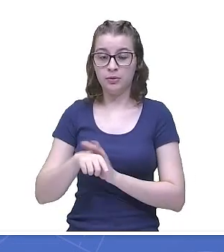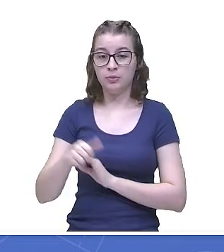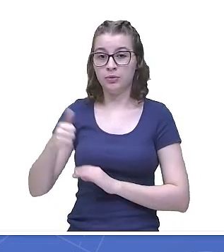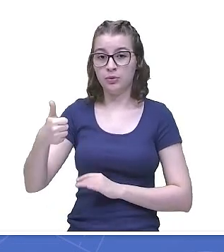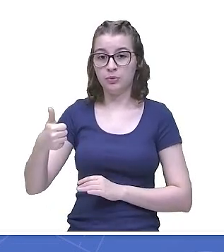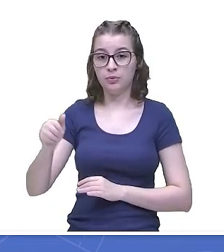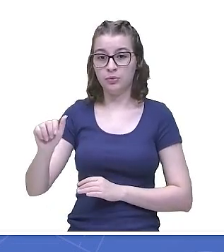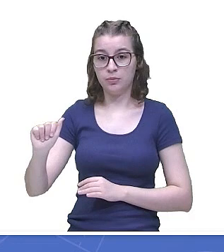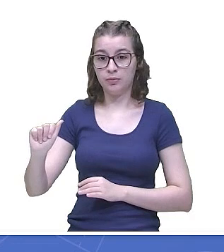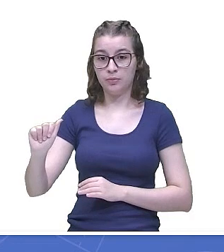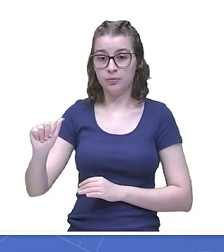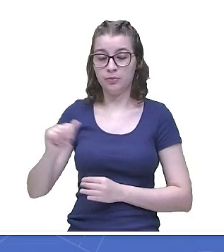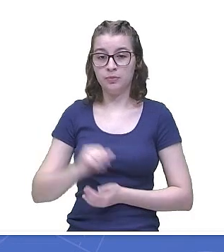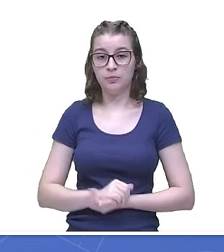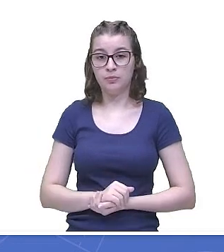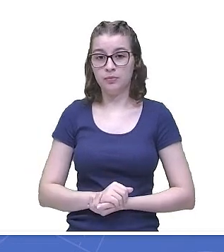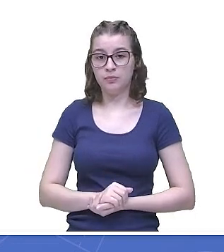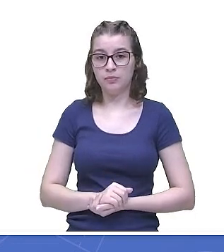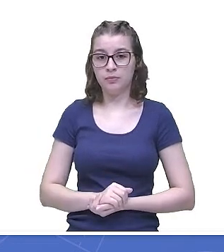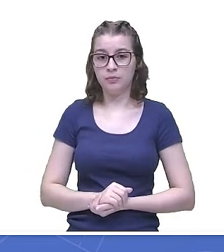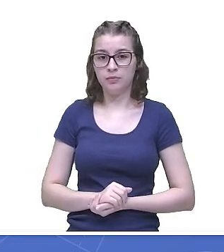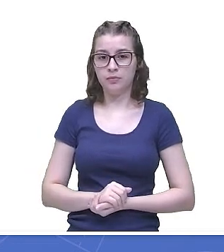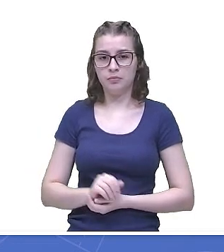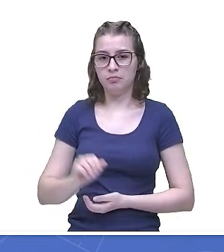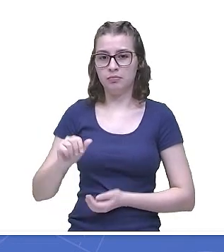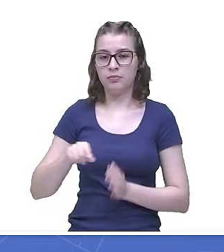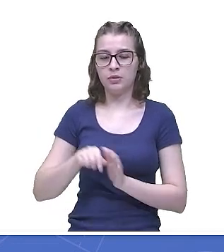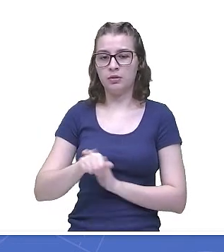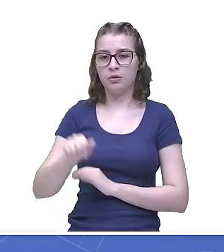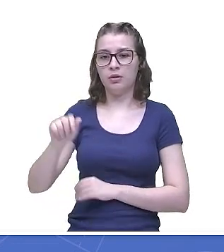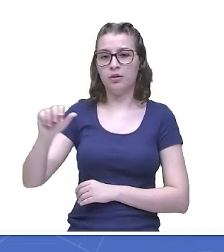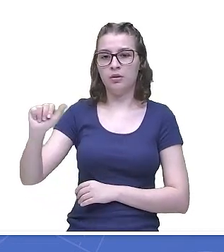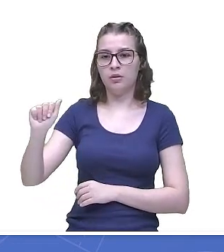O Ageu diz que a questão 1 é a letra B.